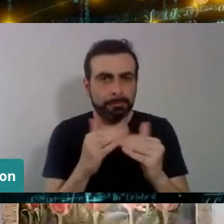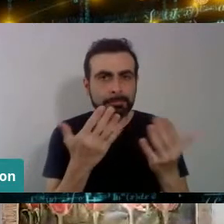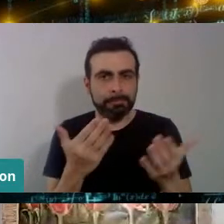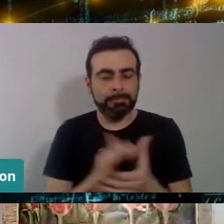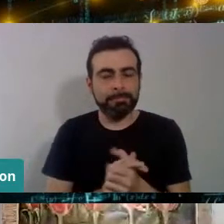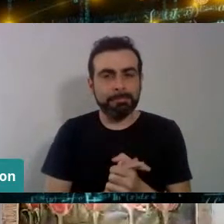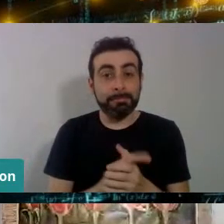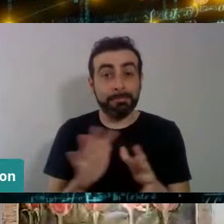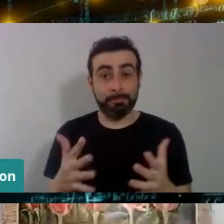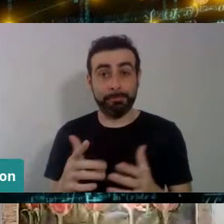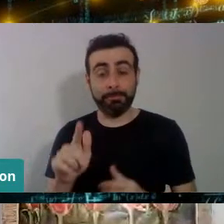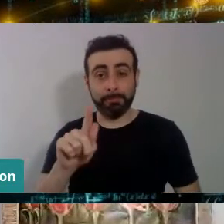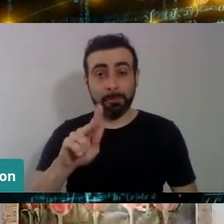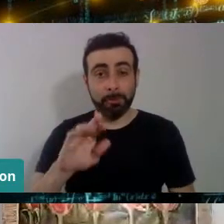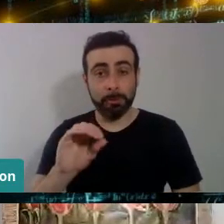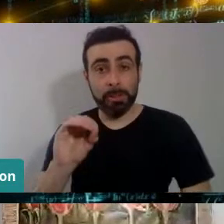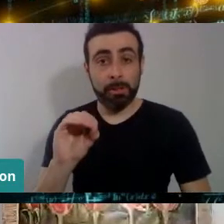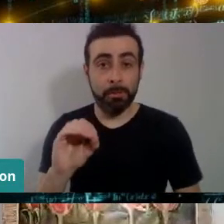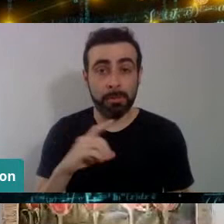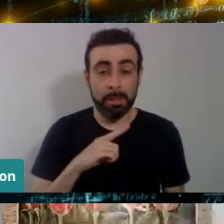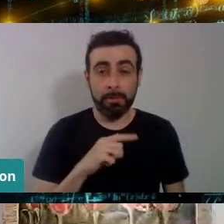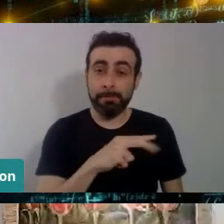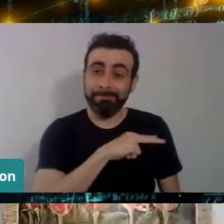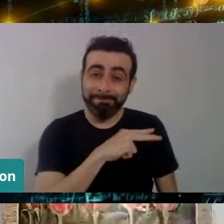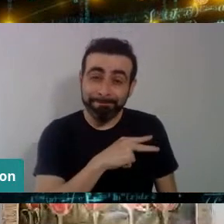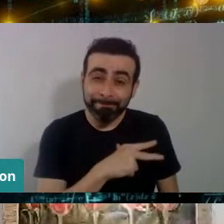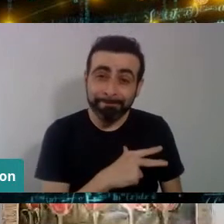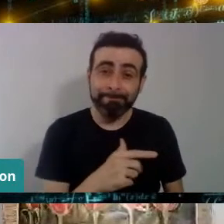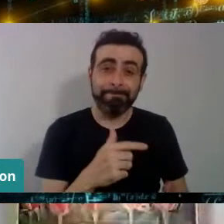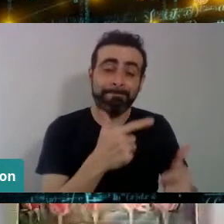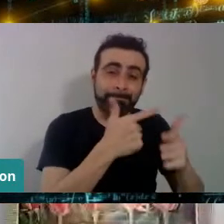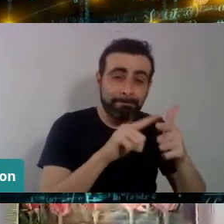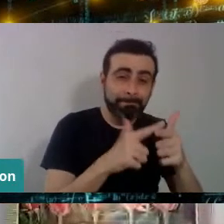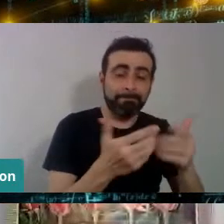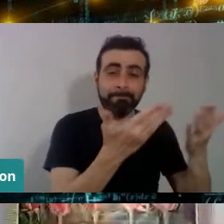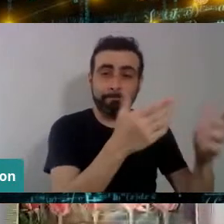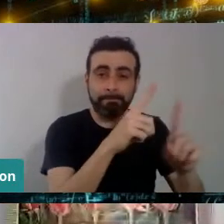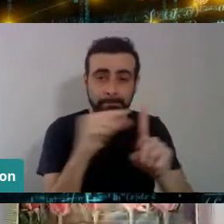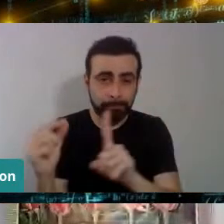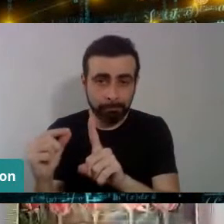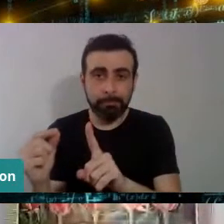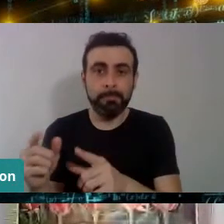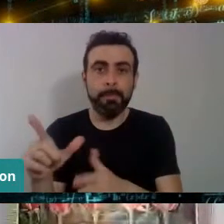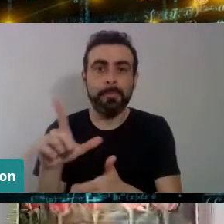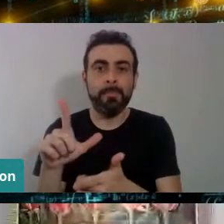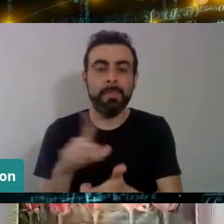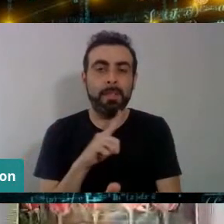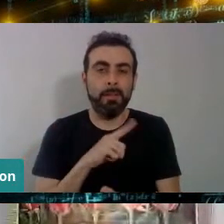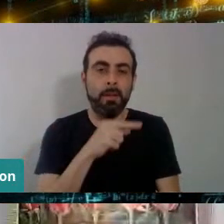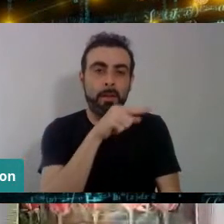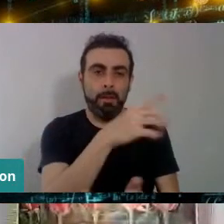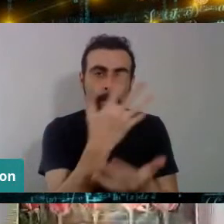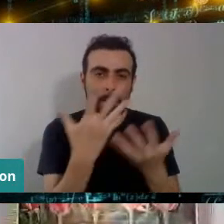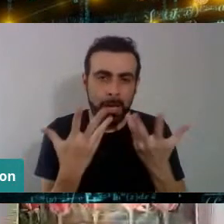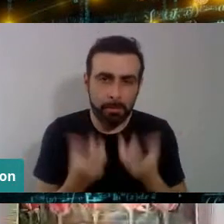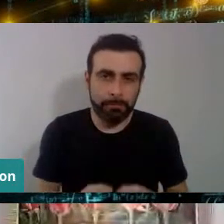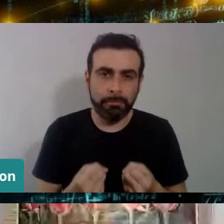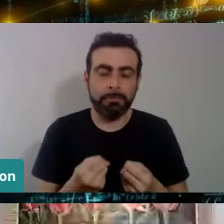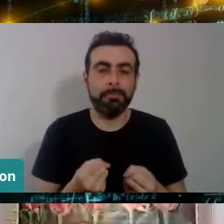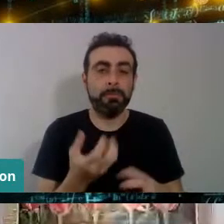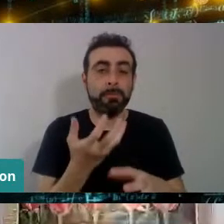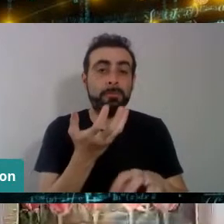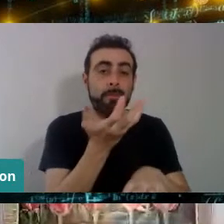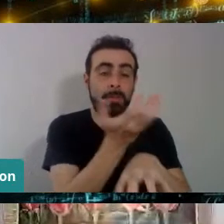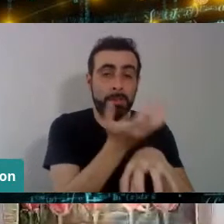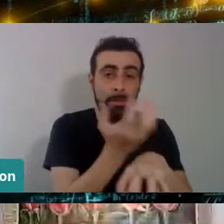O Guido se afastou para cuidar de assuntos particulares dele lá da FEPASA. Foi isso mesmo. E aí você assumiu as aulas de desenho